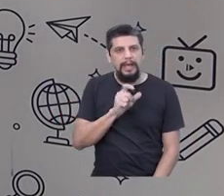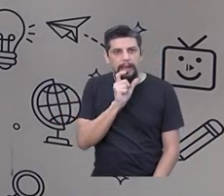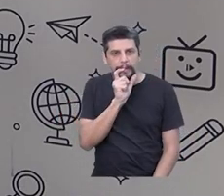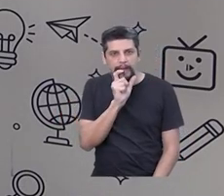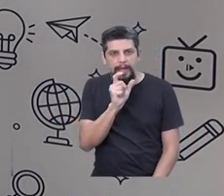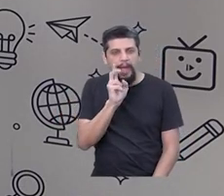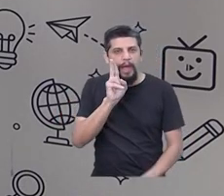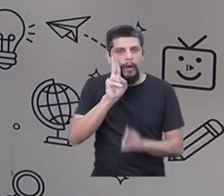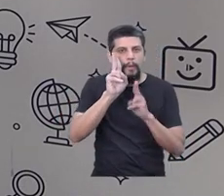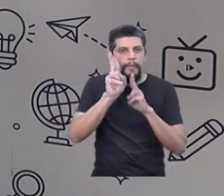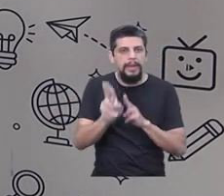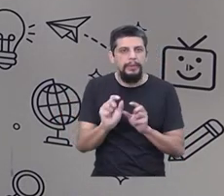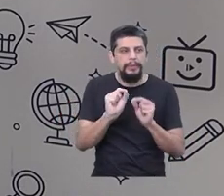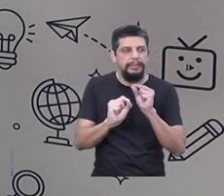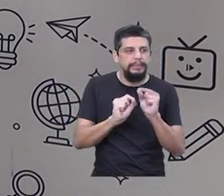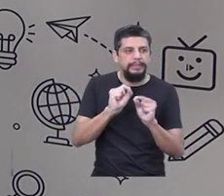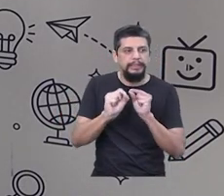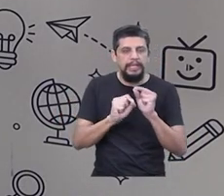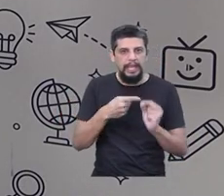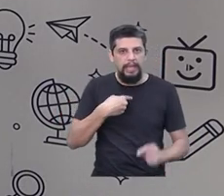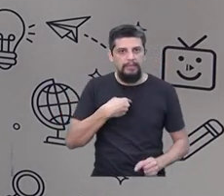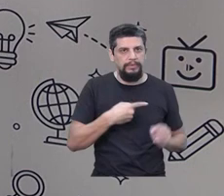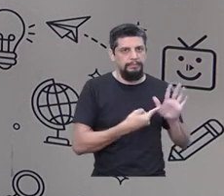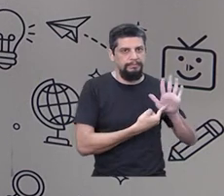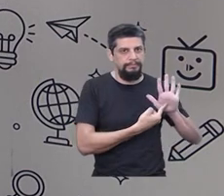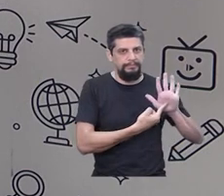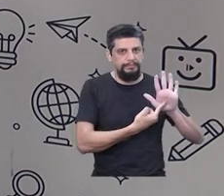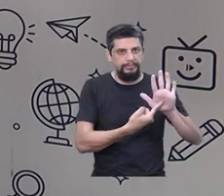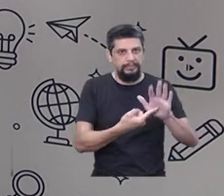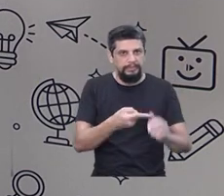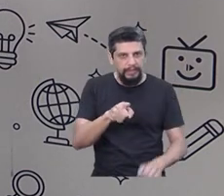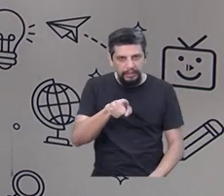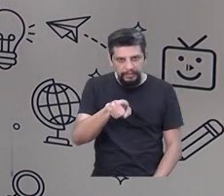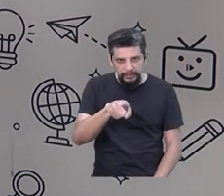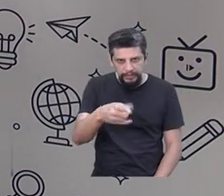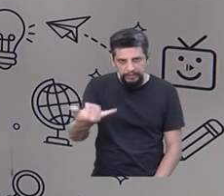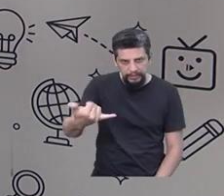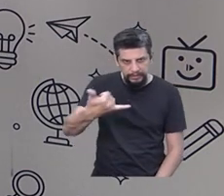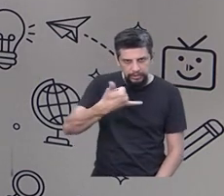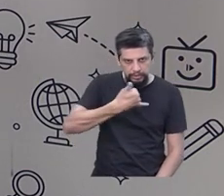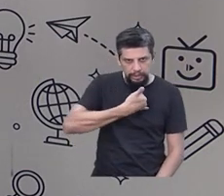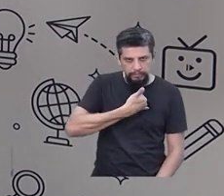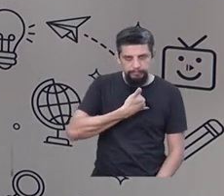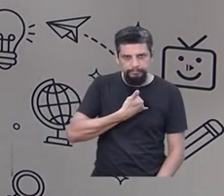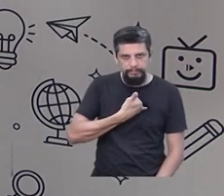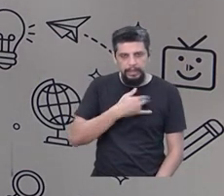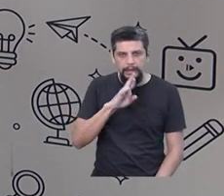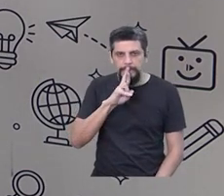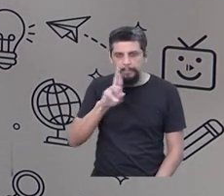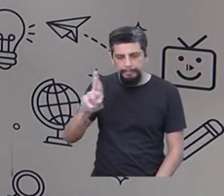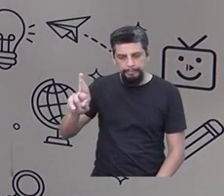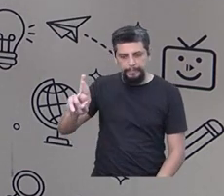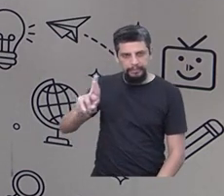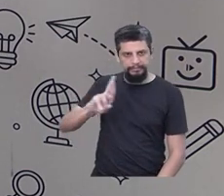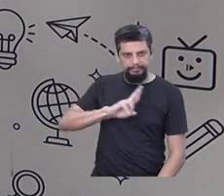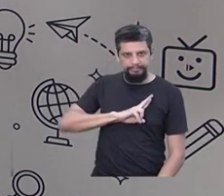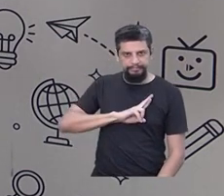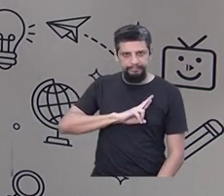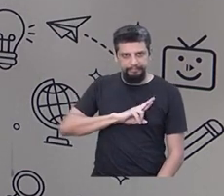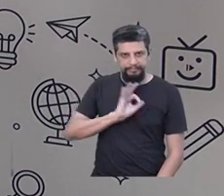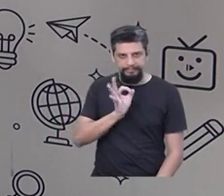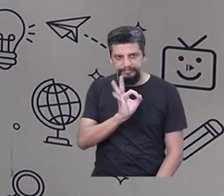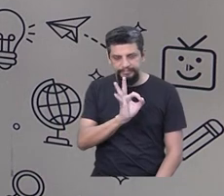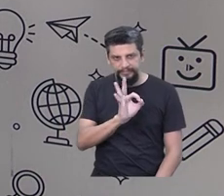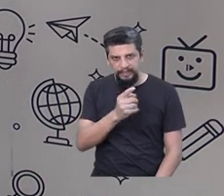Esparramar é o mesmo que... Olha, eu vou mostrar para vocês. Estou escutando. Alguém já me disse alguma resposta que é bem